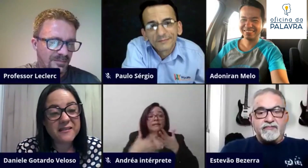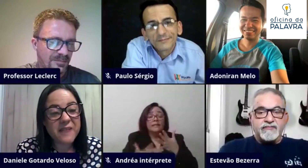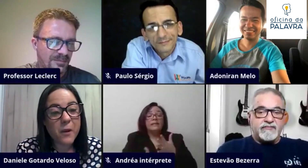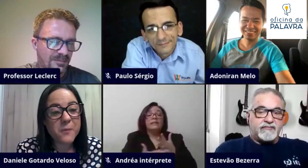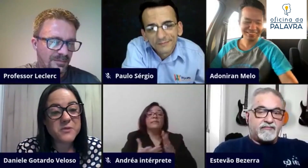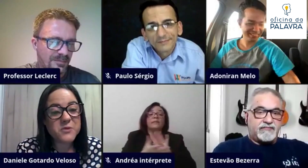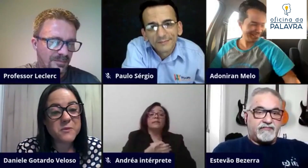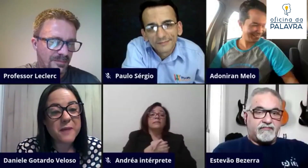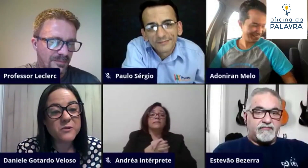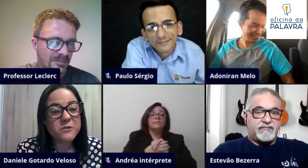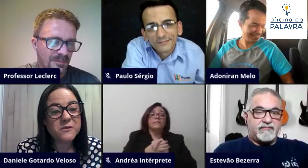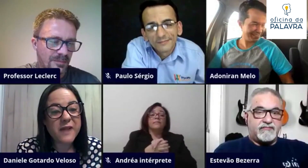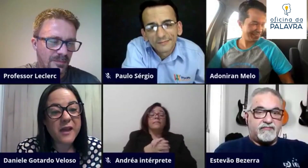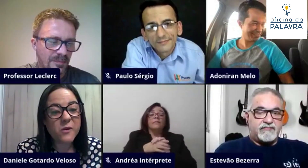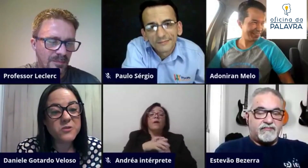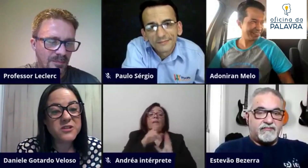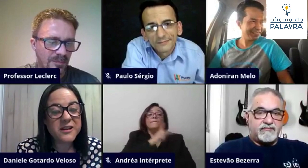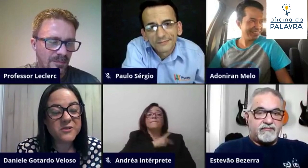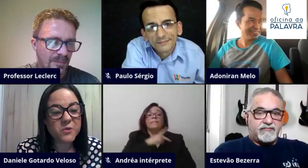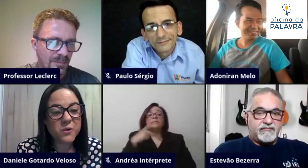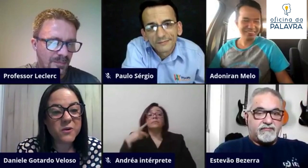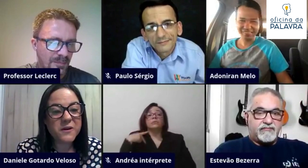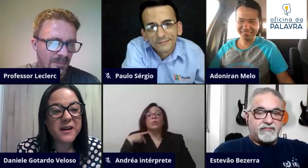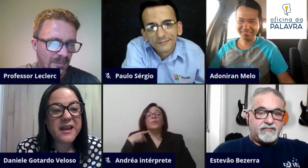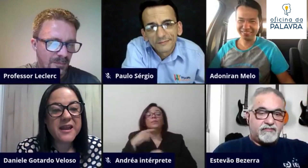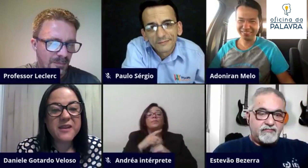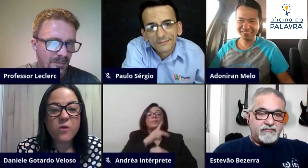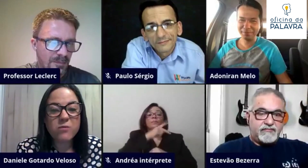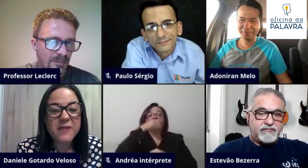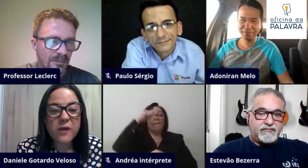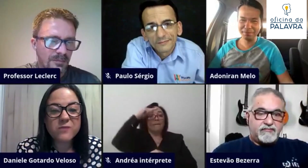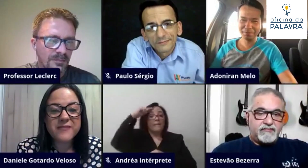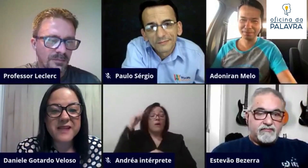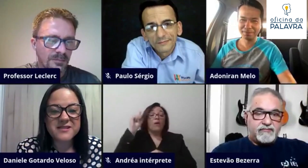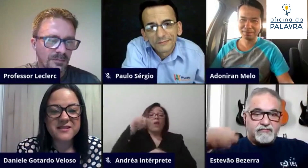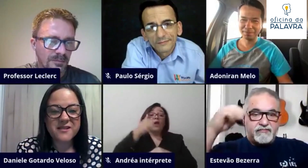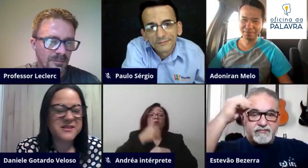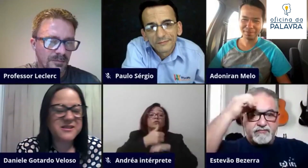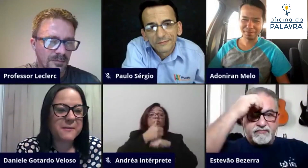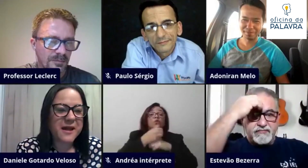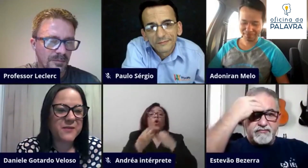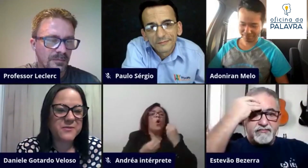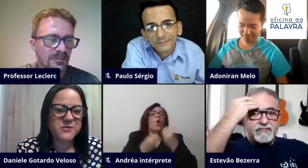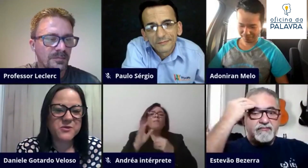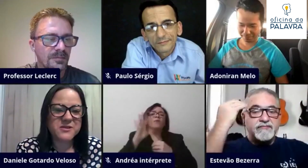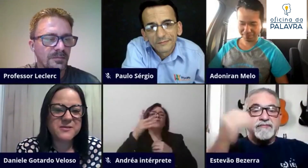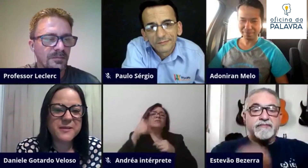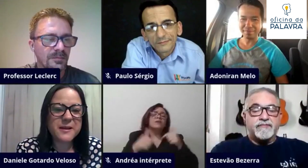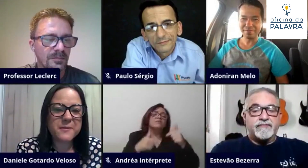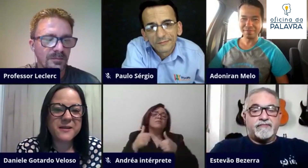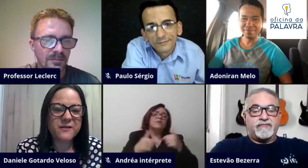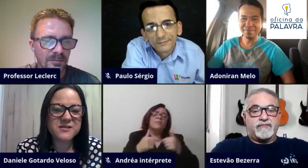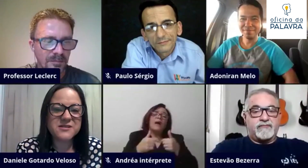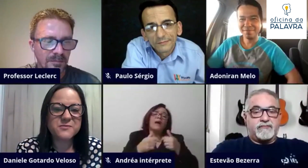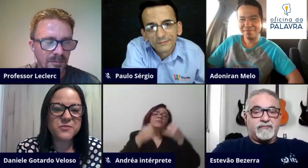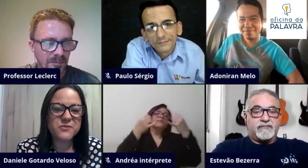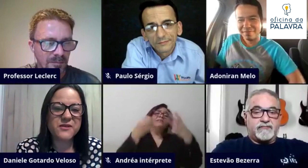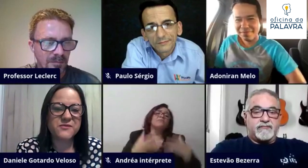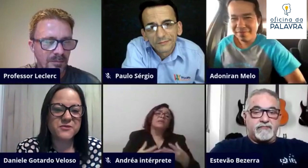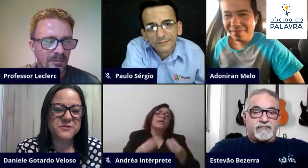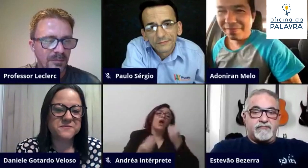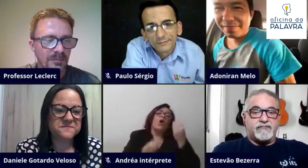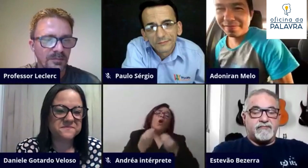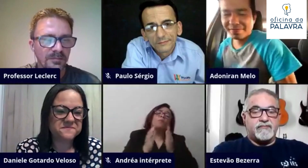que, né, o pastor Paulo é o diretor, e como que acontece, então, esse trabalho, pastor? Explica para nós,